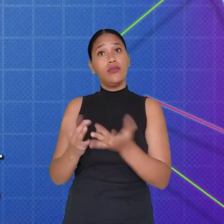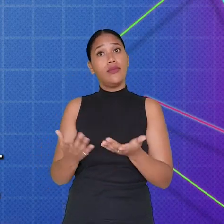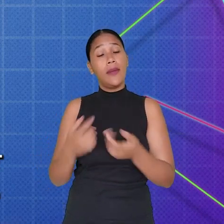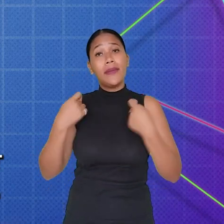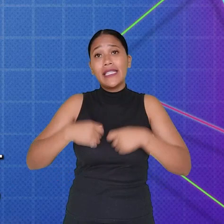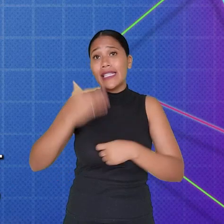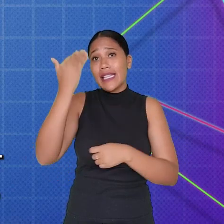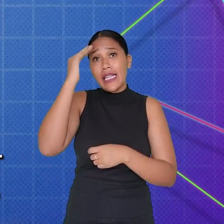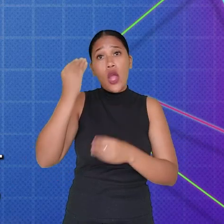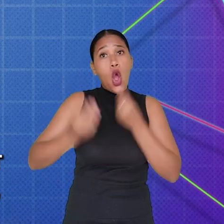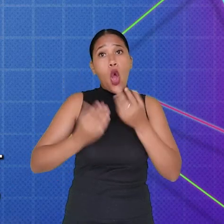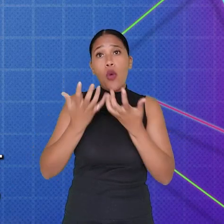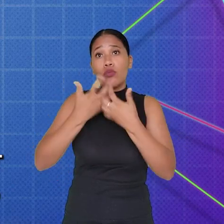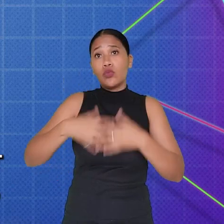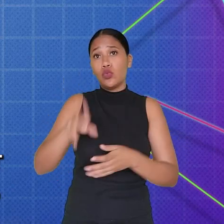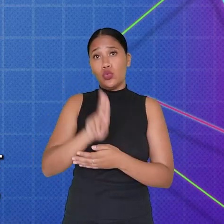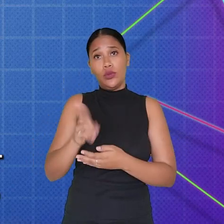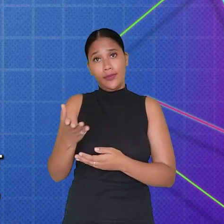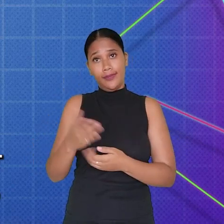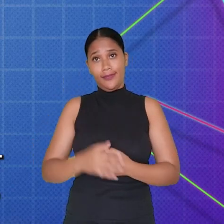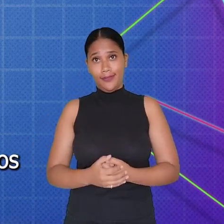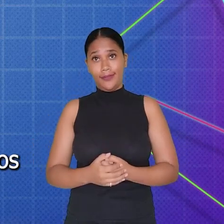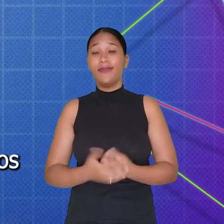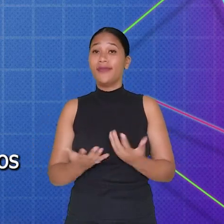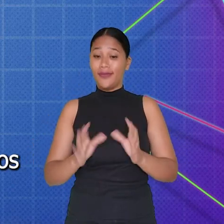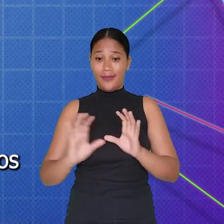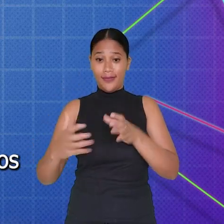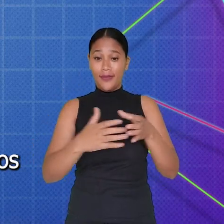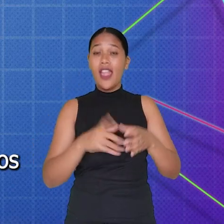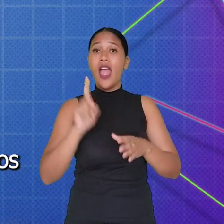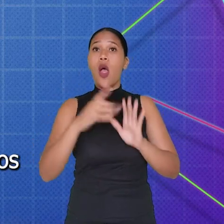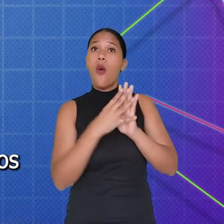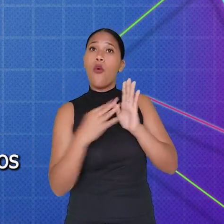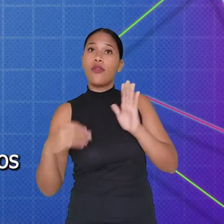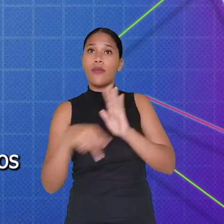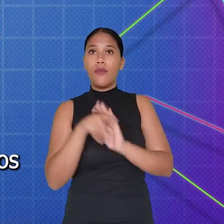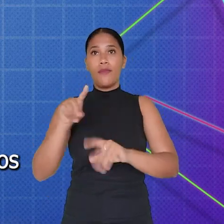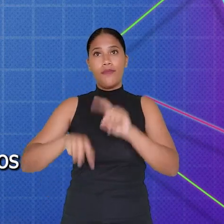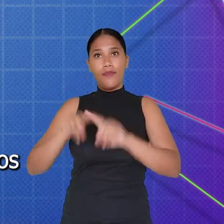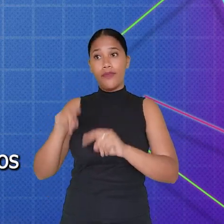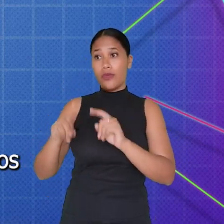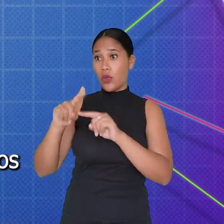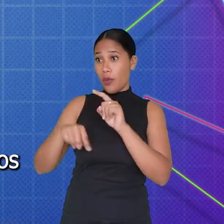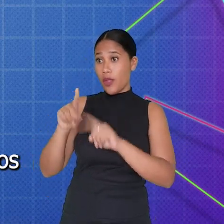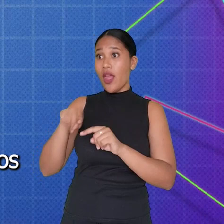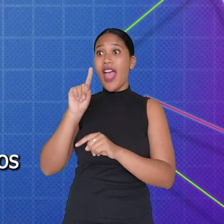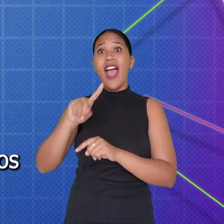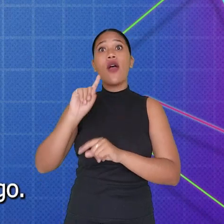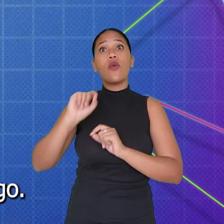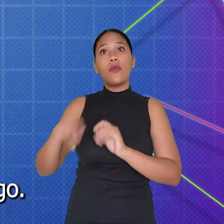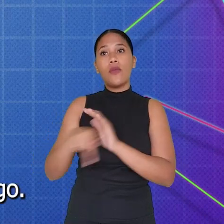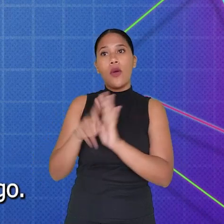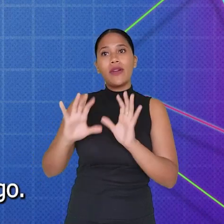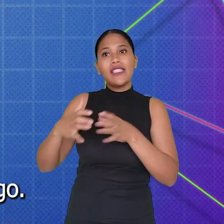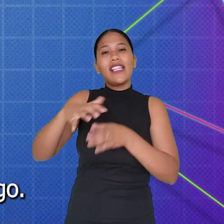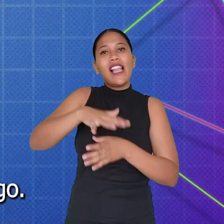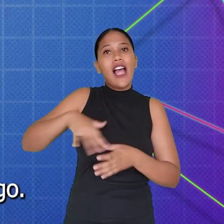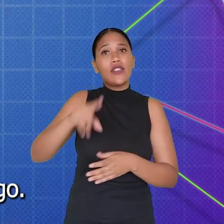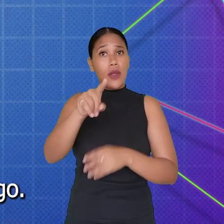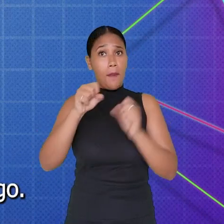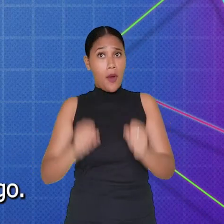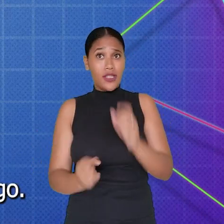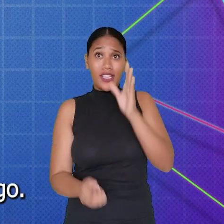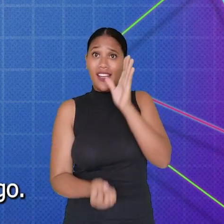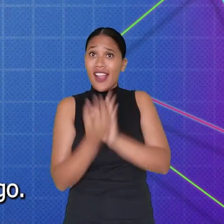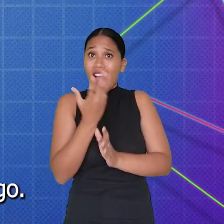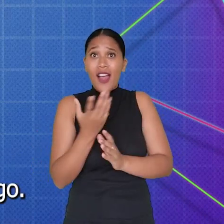entender como criar e usar as classes e objetos. As classes são os modelos para os objetos, e os objetos são instâncias dessas classes que você